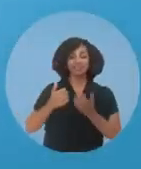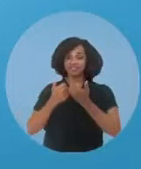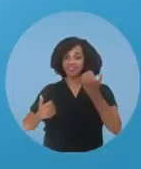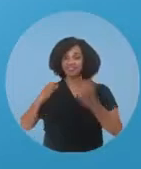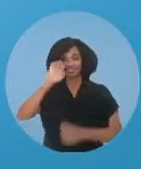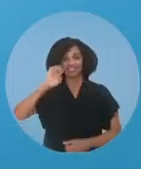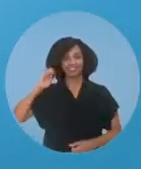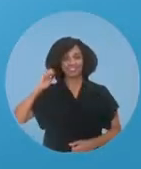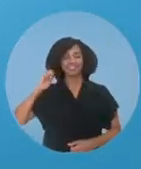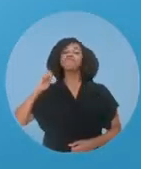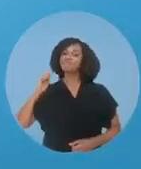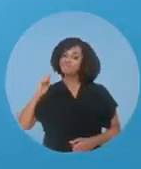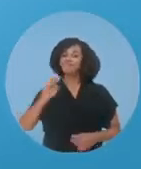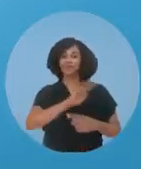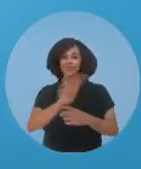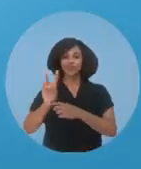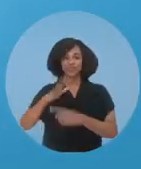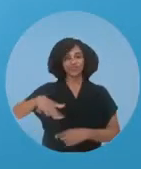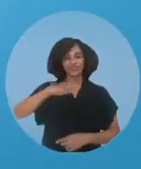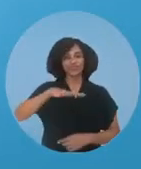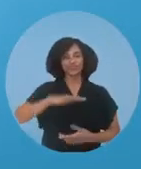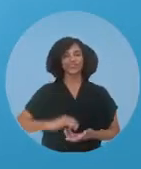prefeito 70. Vice, Eleusa Coronel. Vamos cuidar de gente.